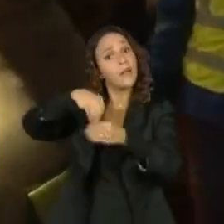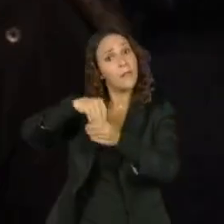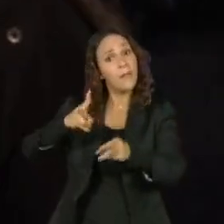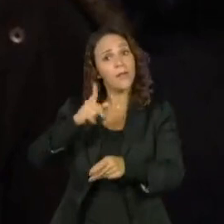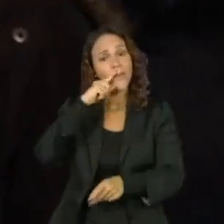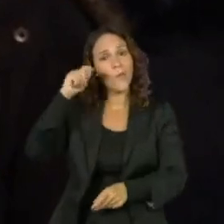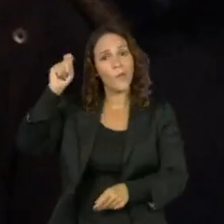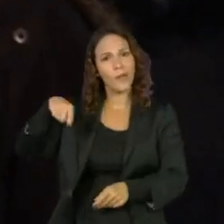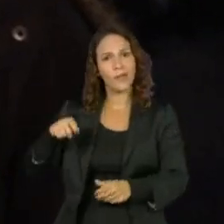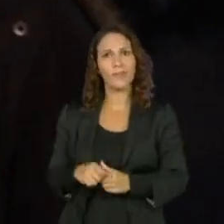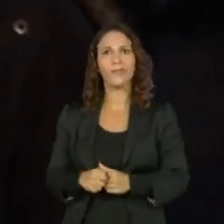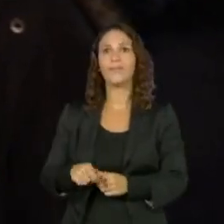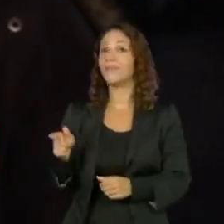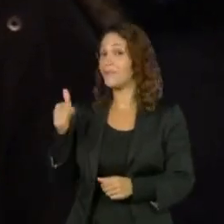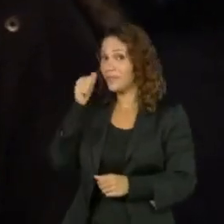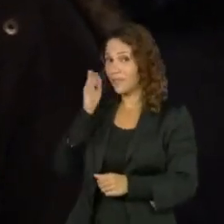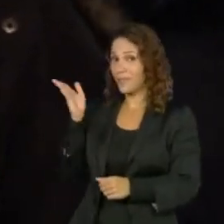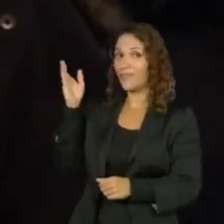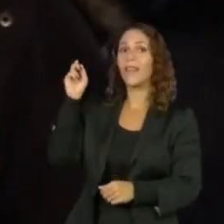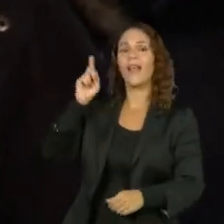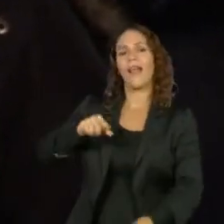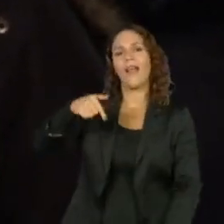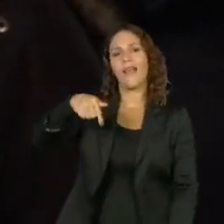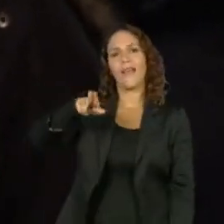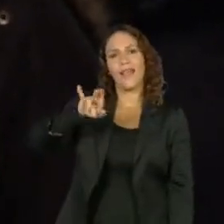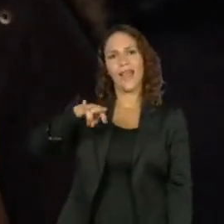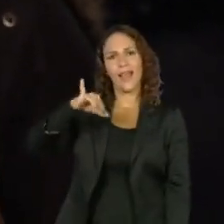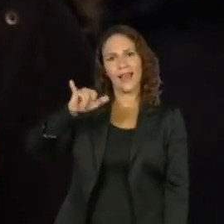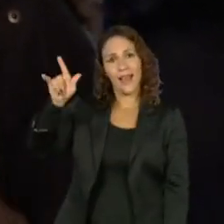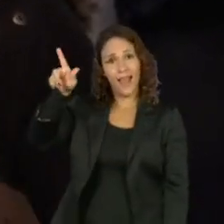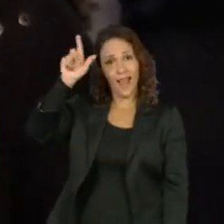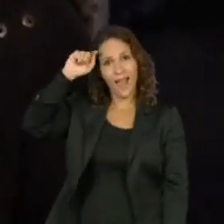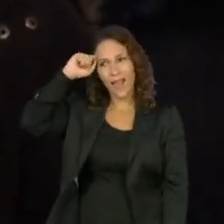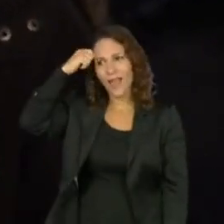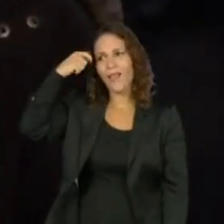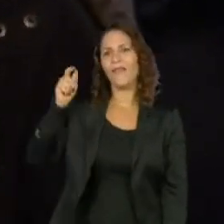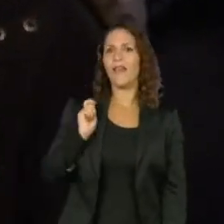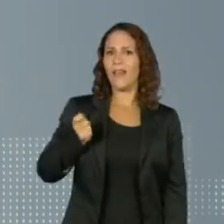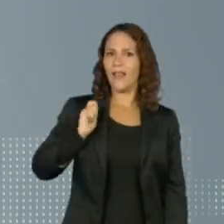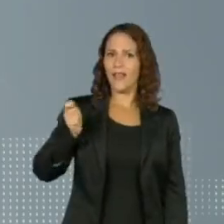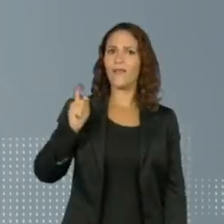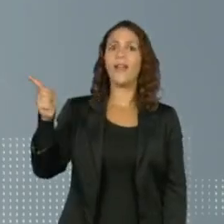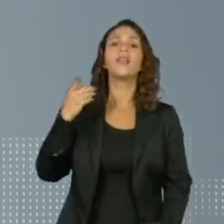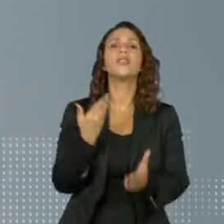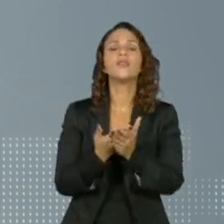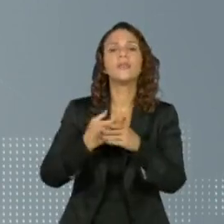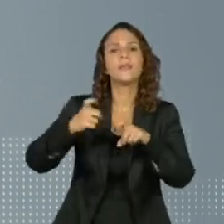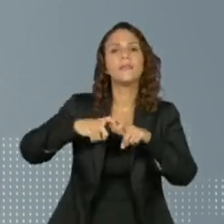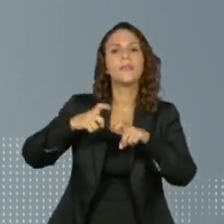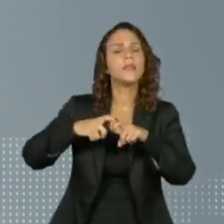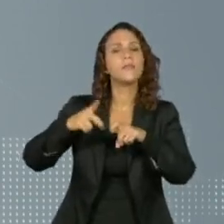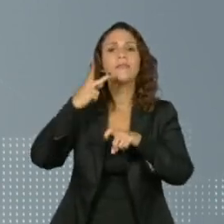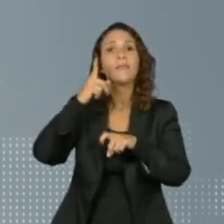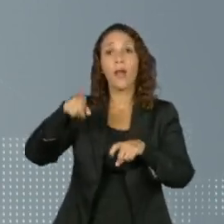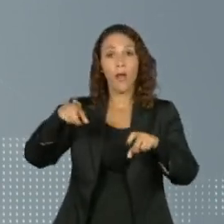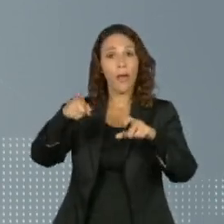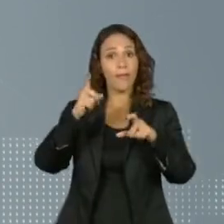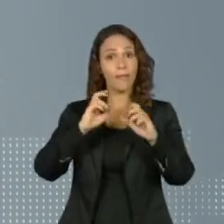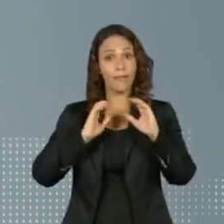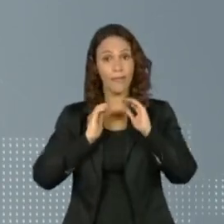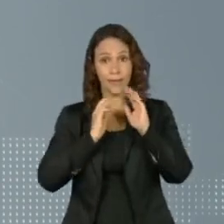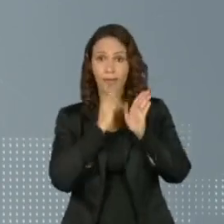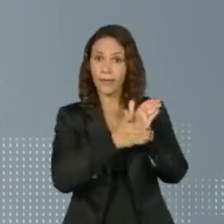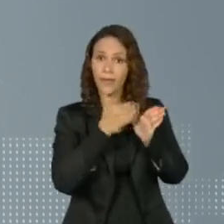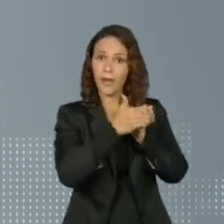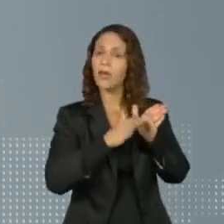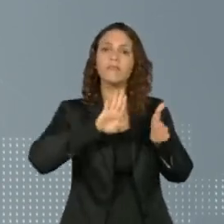ucranianas. Abdirain é keniana e estudava medicina em Vinnytsia. Ela foi tirada de um trem para dar